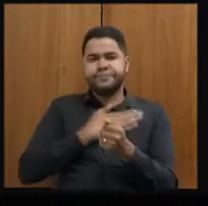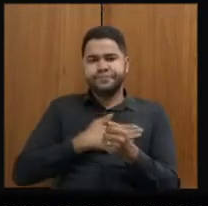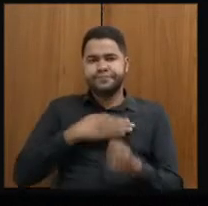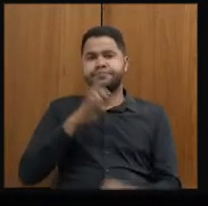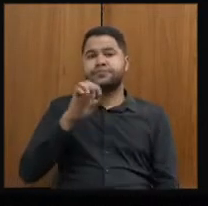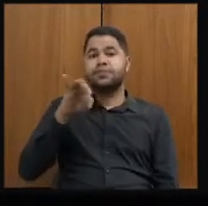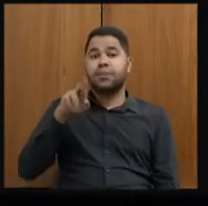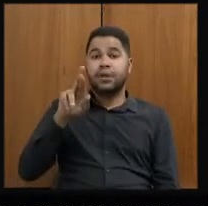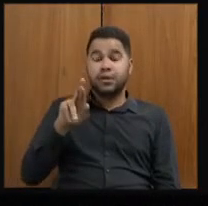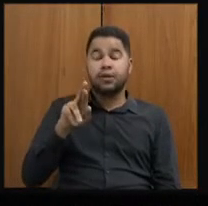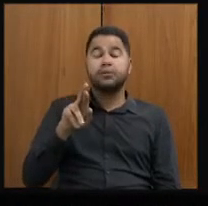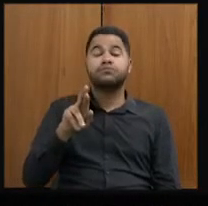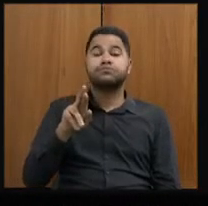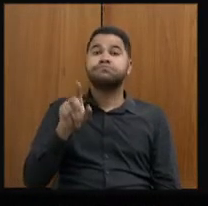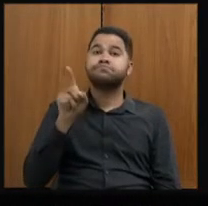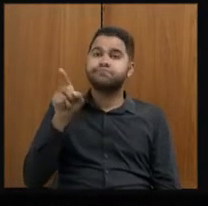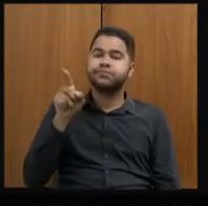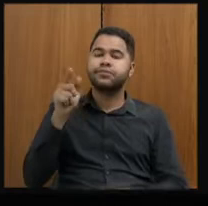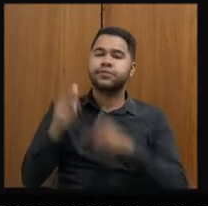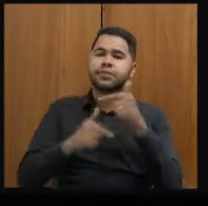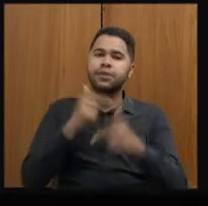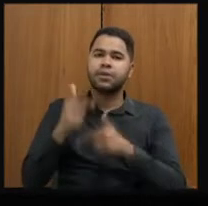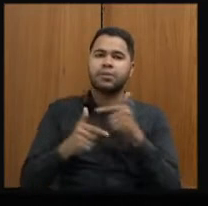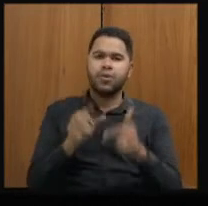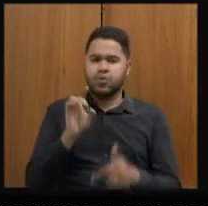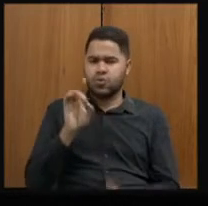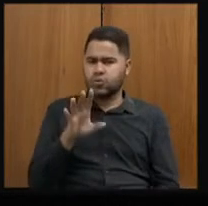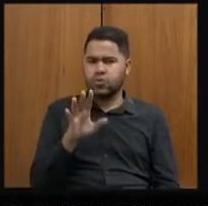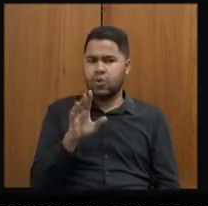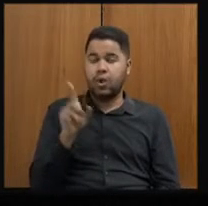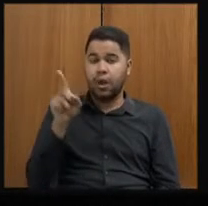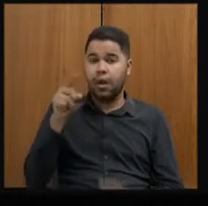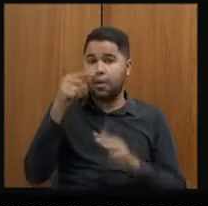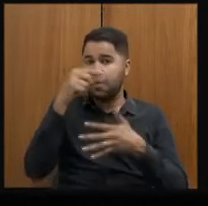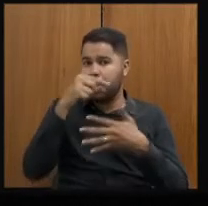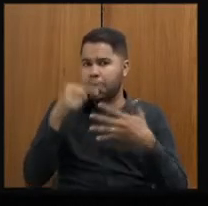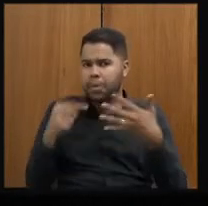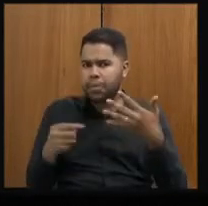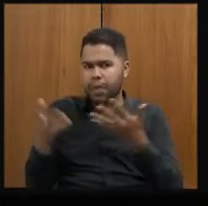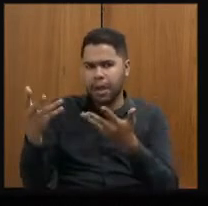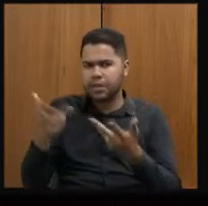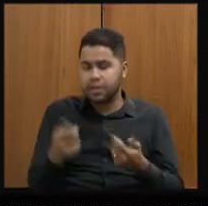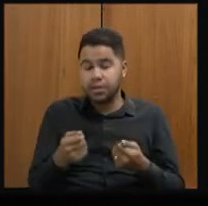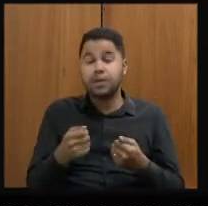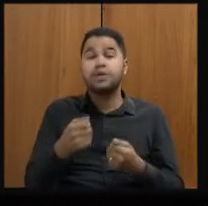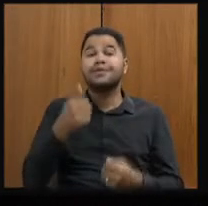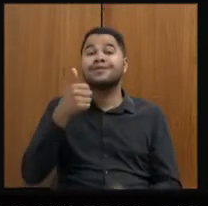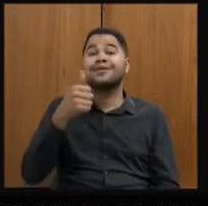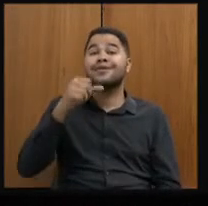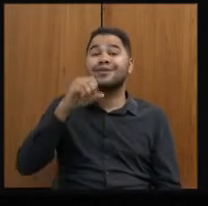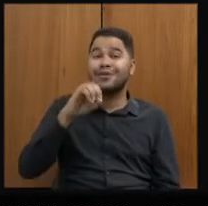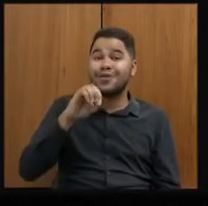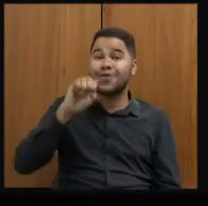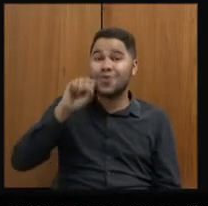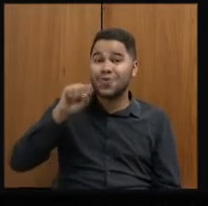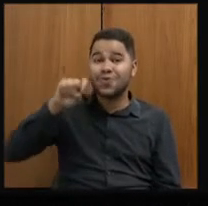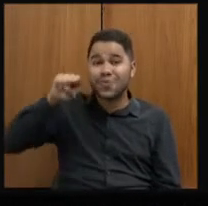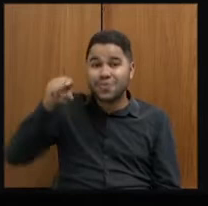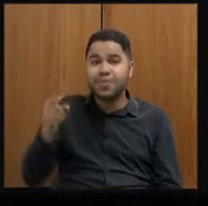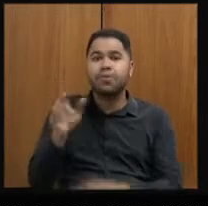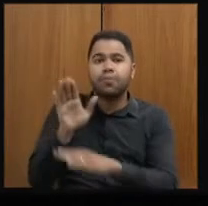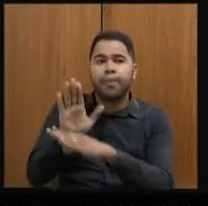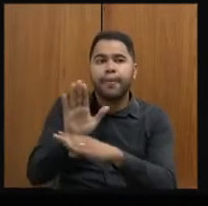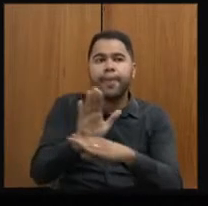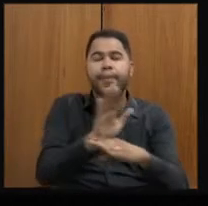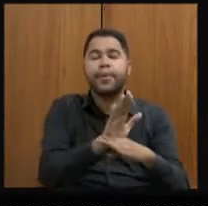Então tá aqui e não são só essas questões de atendimento são 108 mil agricultores assistidos